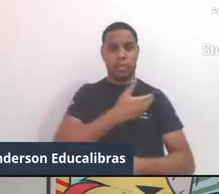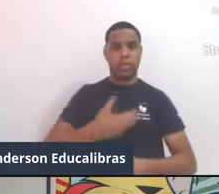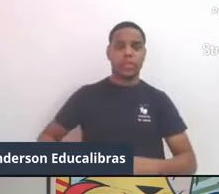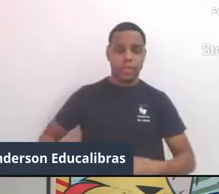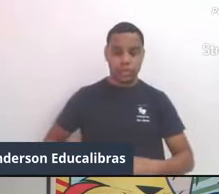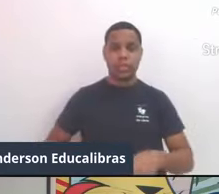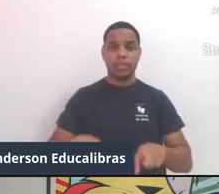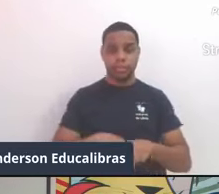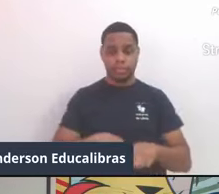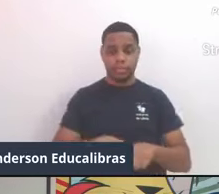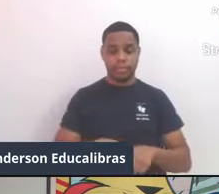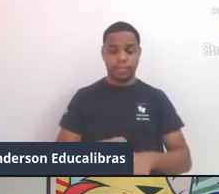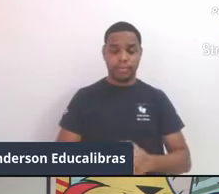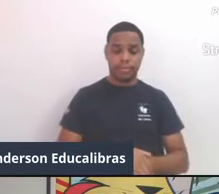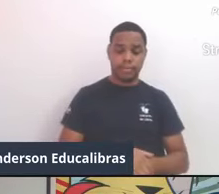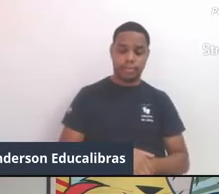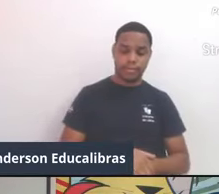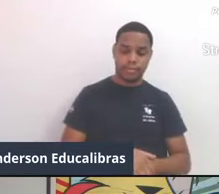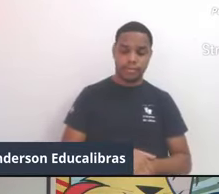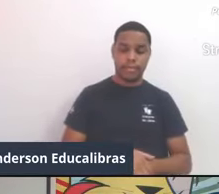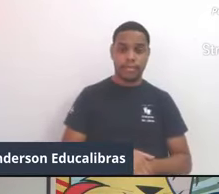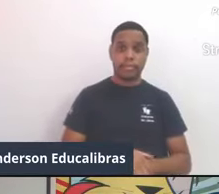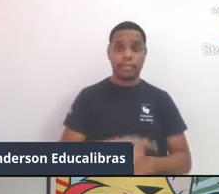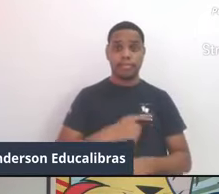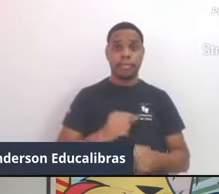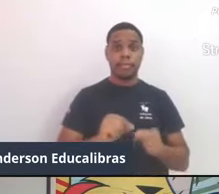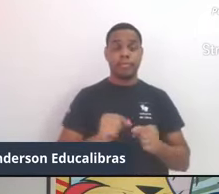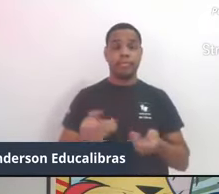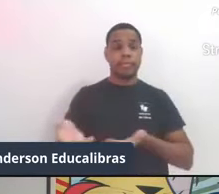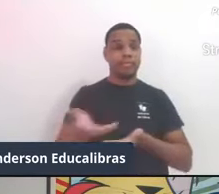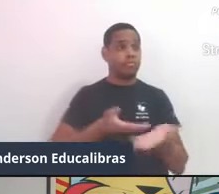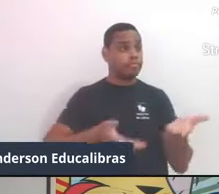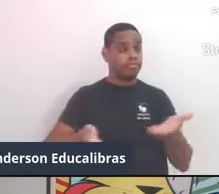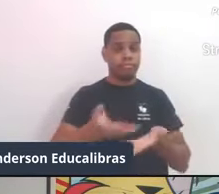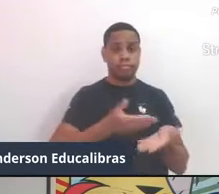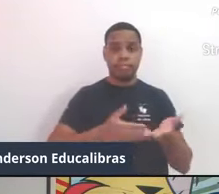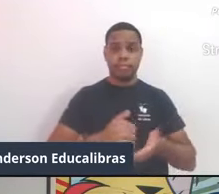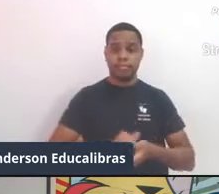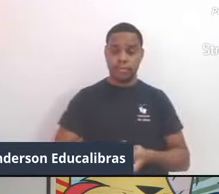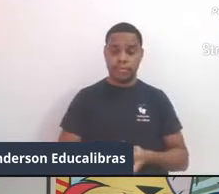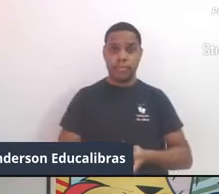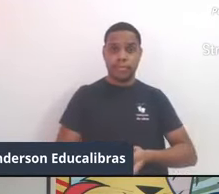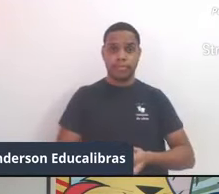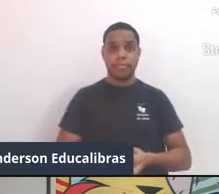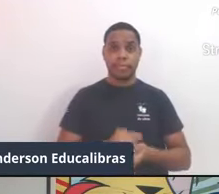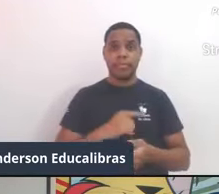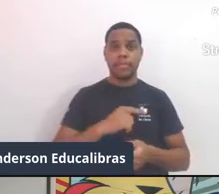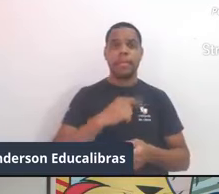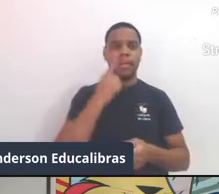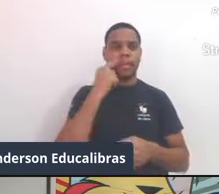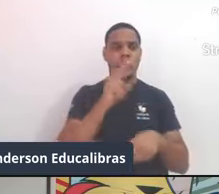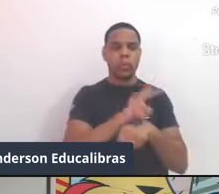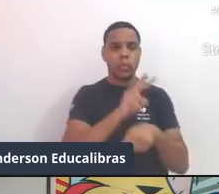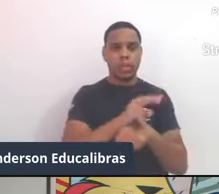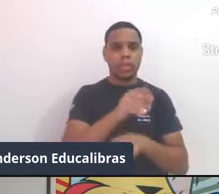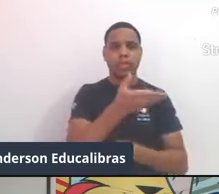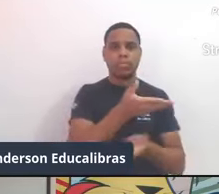mesmo tempo, realizar uma ação interna, para dar atenção para os seus funcionários